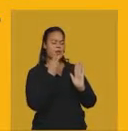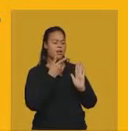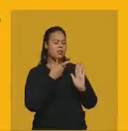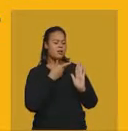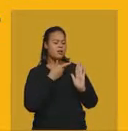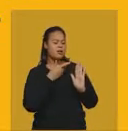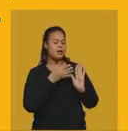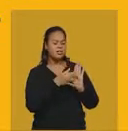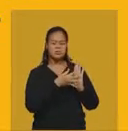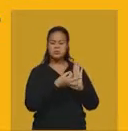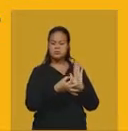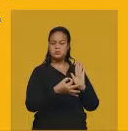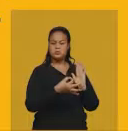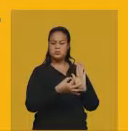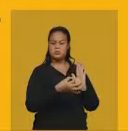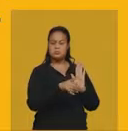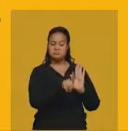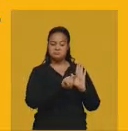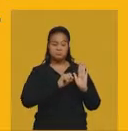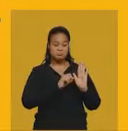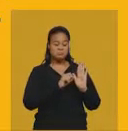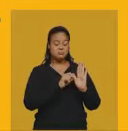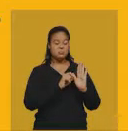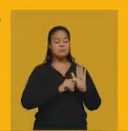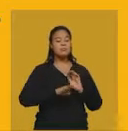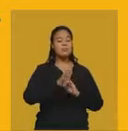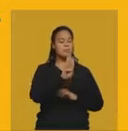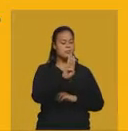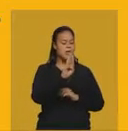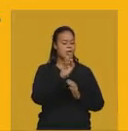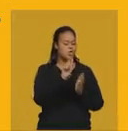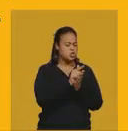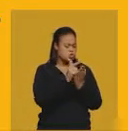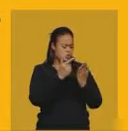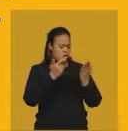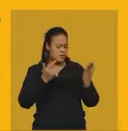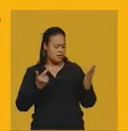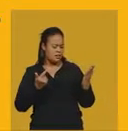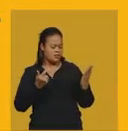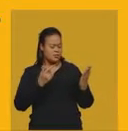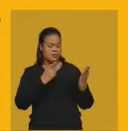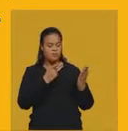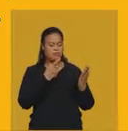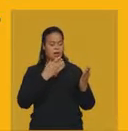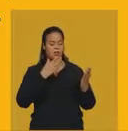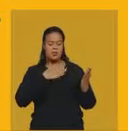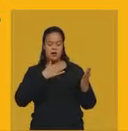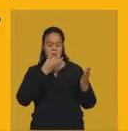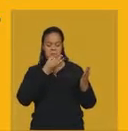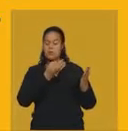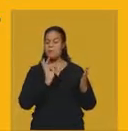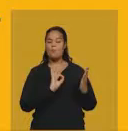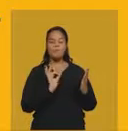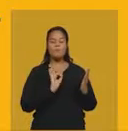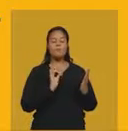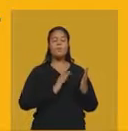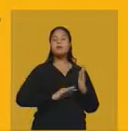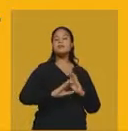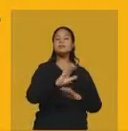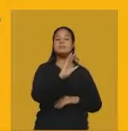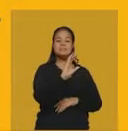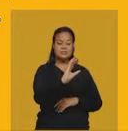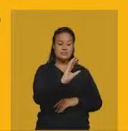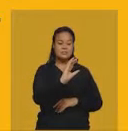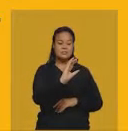B, um jornalista que narra os fatos sem colocar sua posição. C, um espectador que